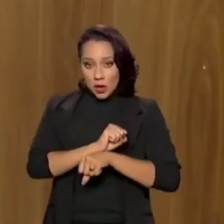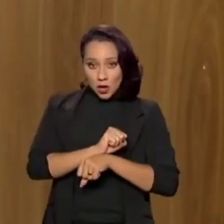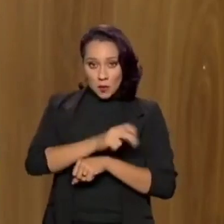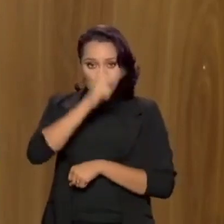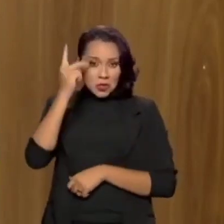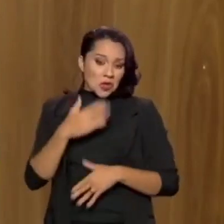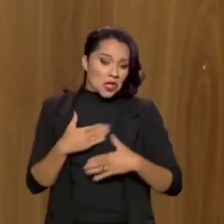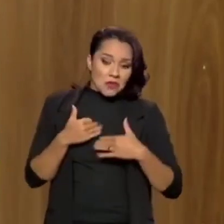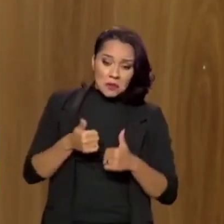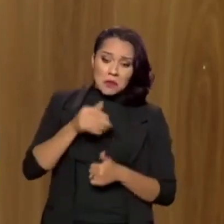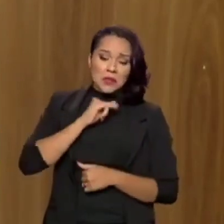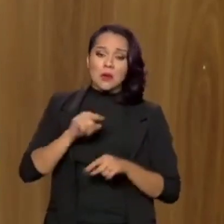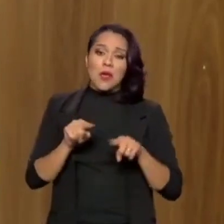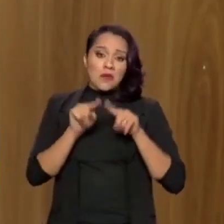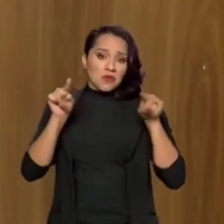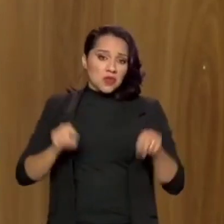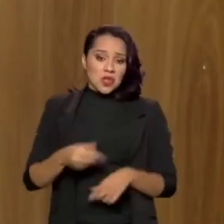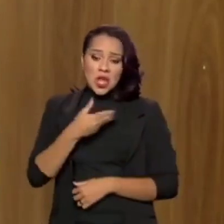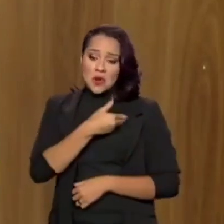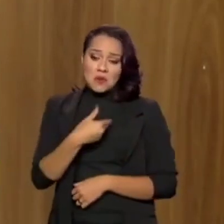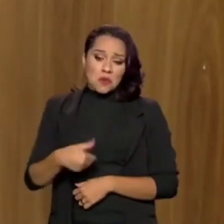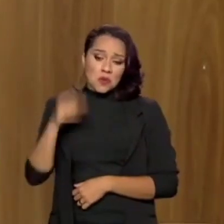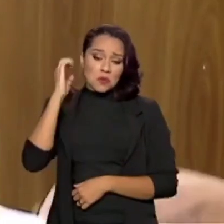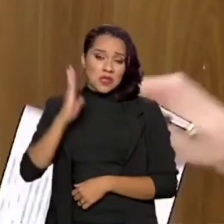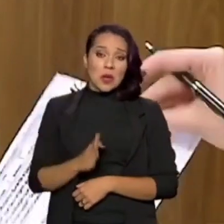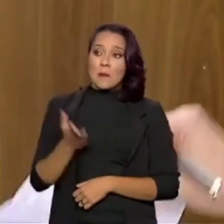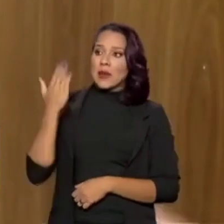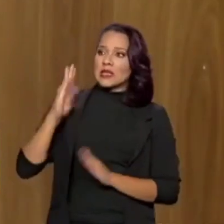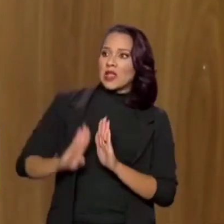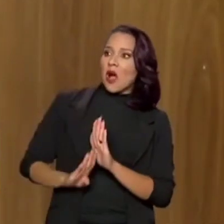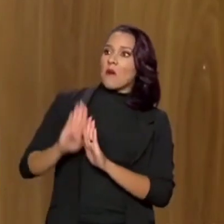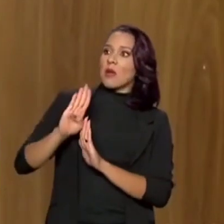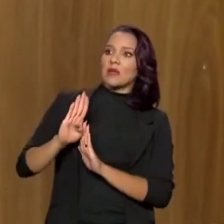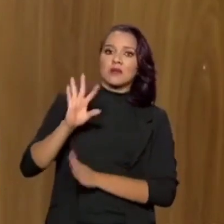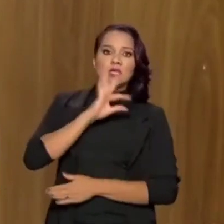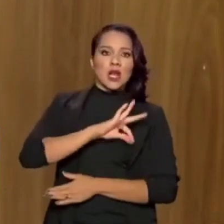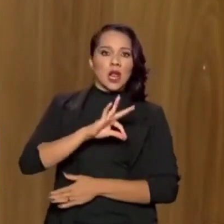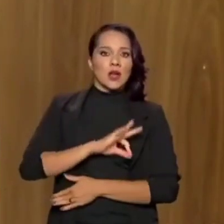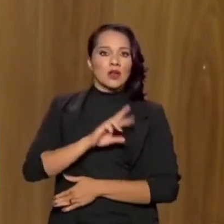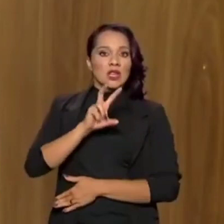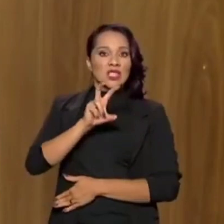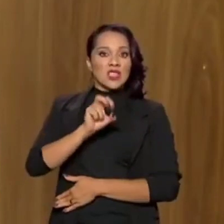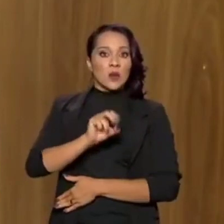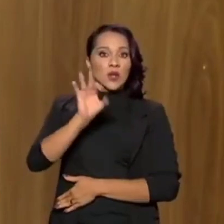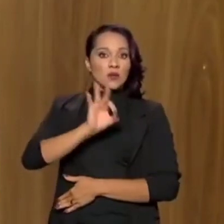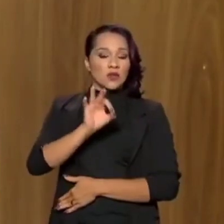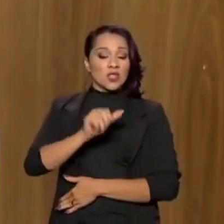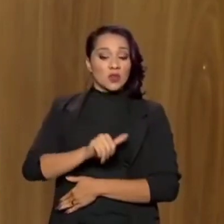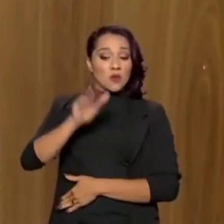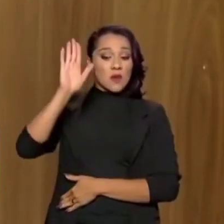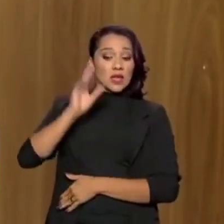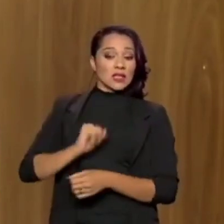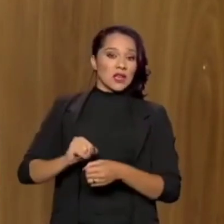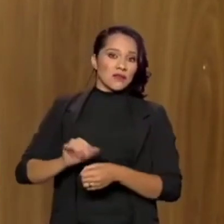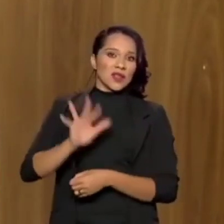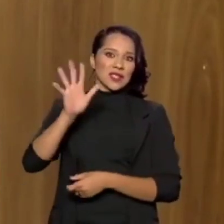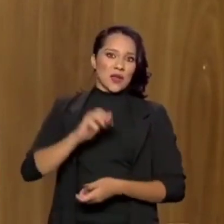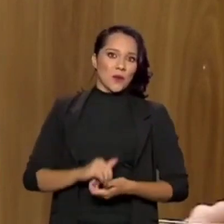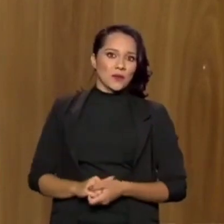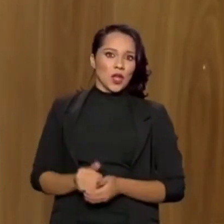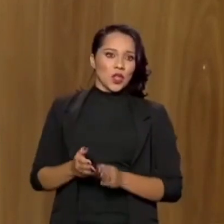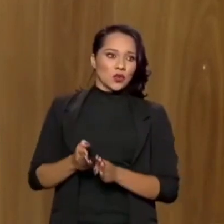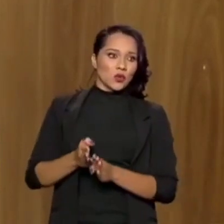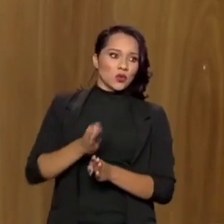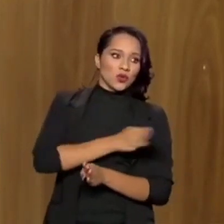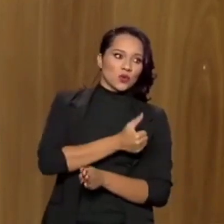estava bem, por exemplo, funcionalismo público brasileiro tinha tido um aumento de salários 50% acima da inflação nos